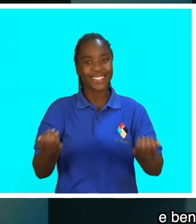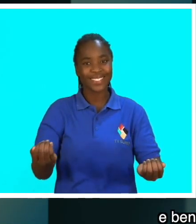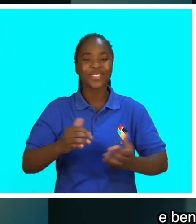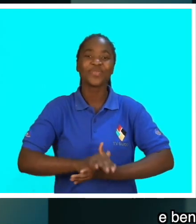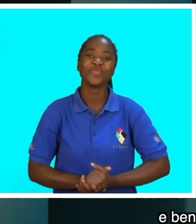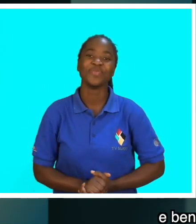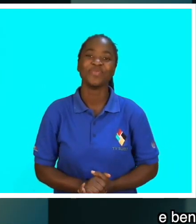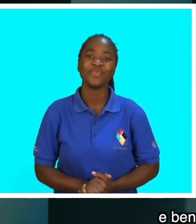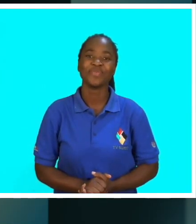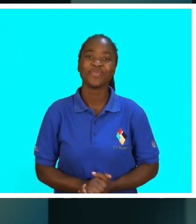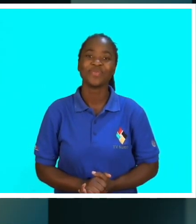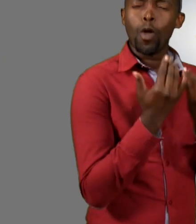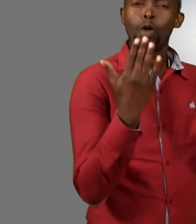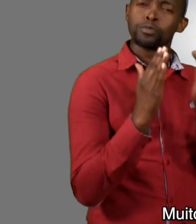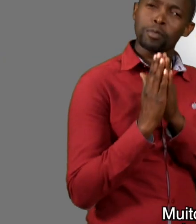de 40 crianças.